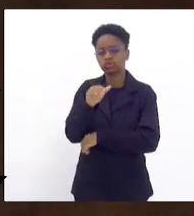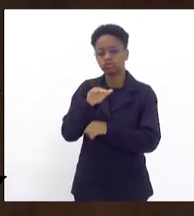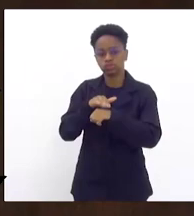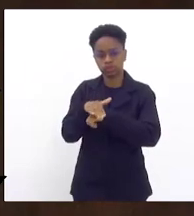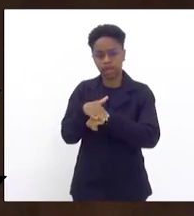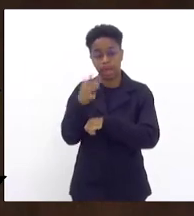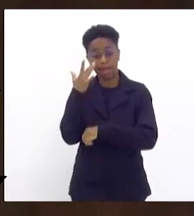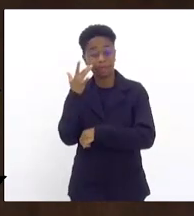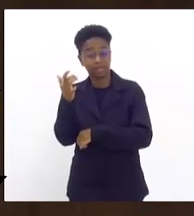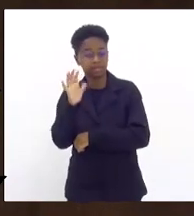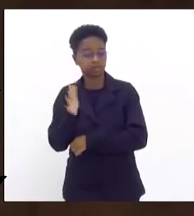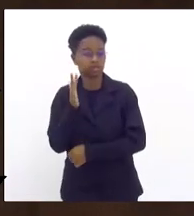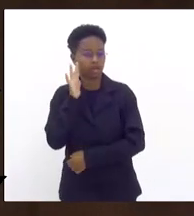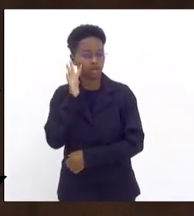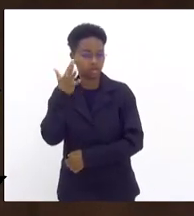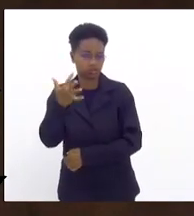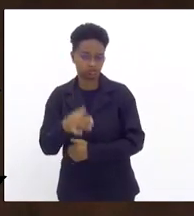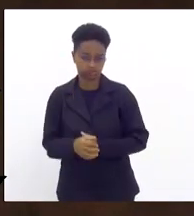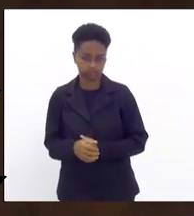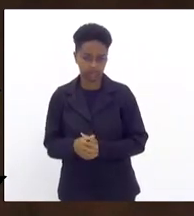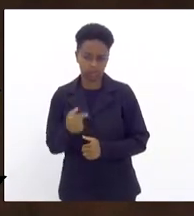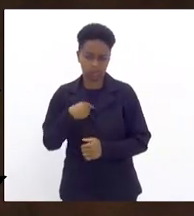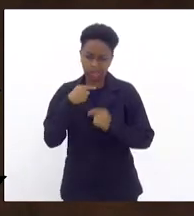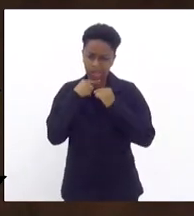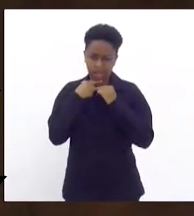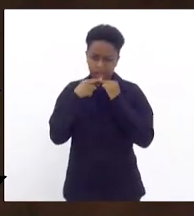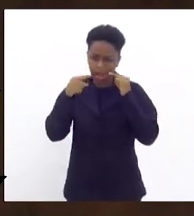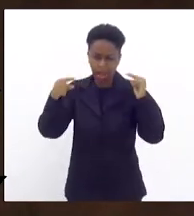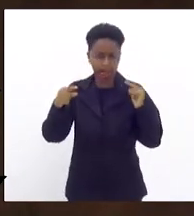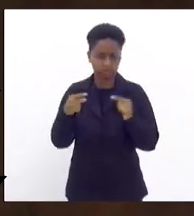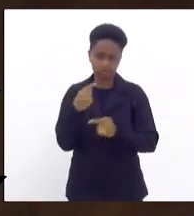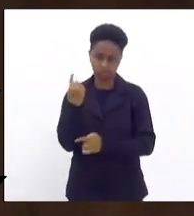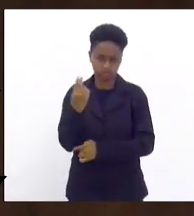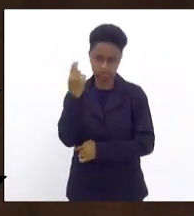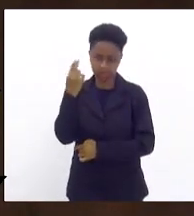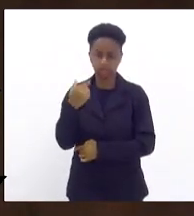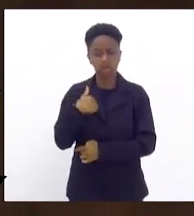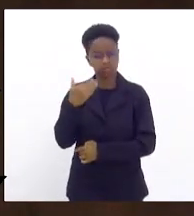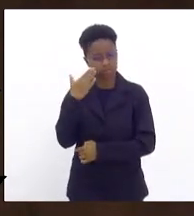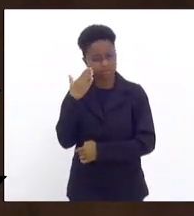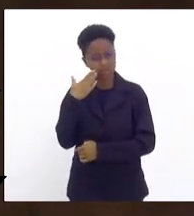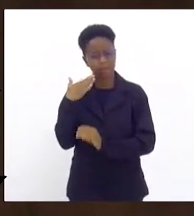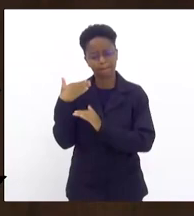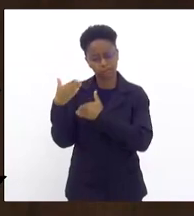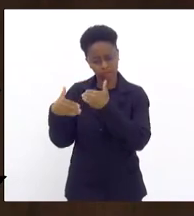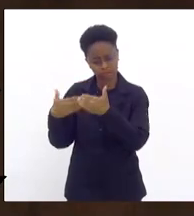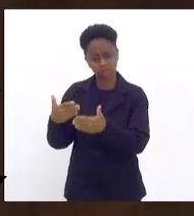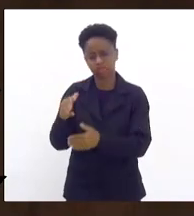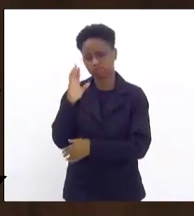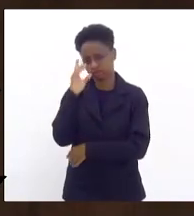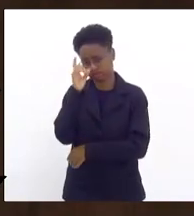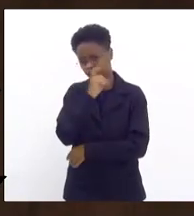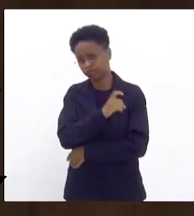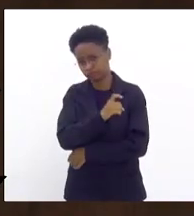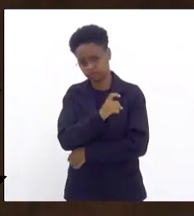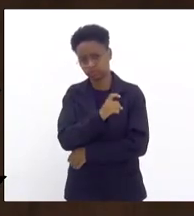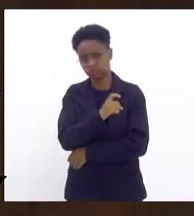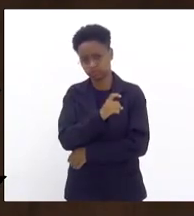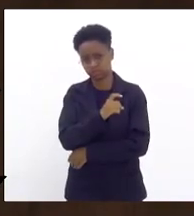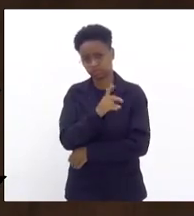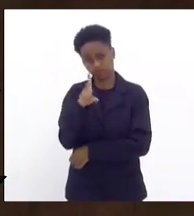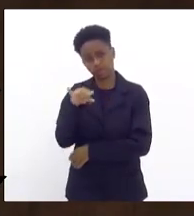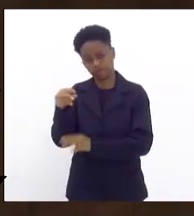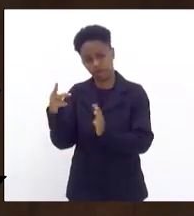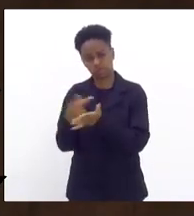outro dia já é atendido. Eu não tenho o que reclamar. Eu sei que o processo, gente, O processo ele é complicado. Ele vai ser feito, eu